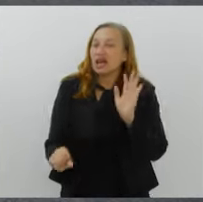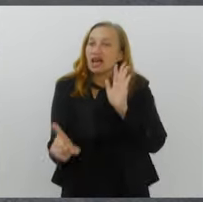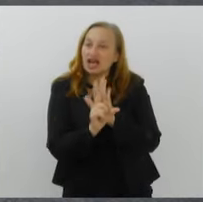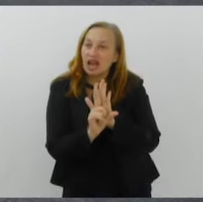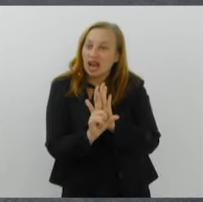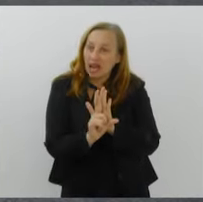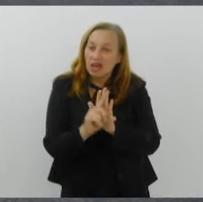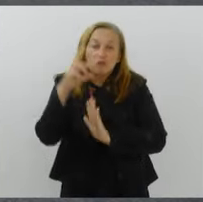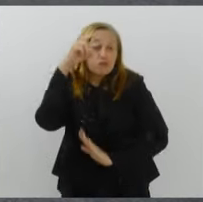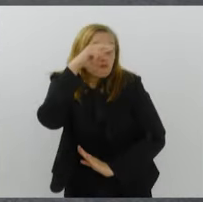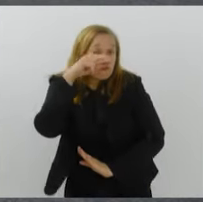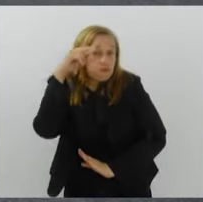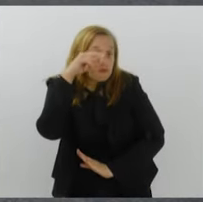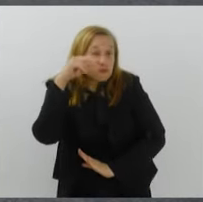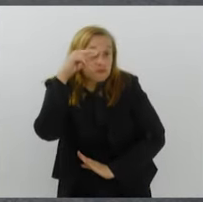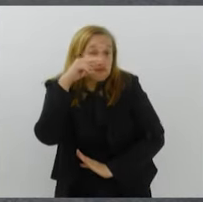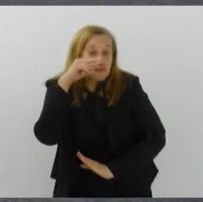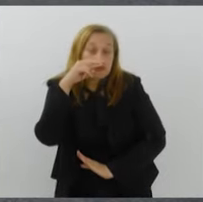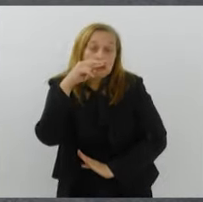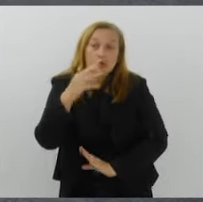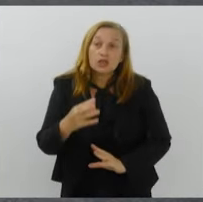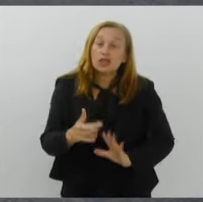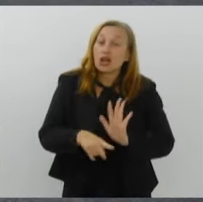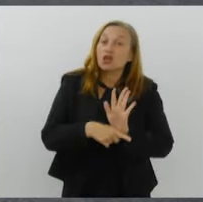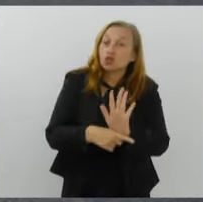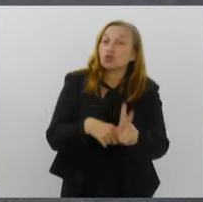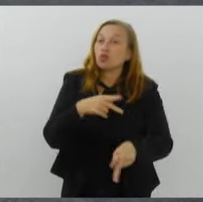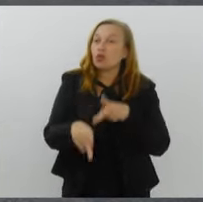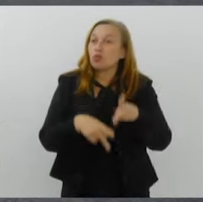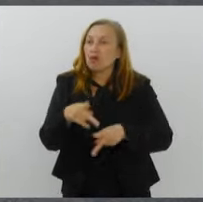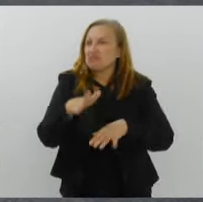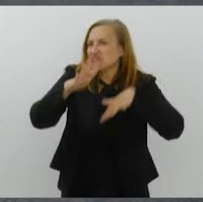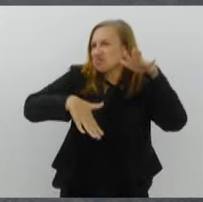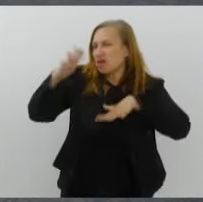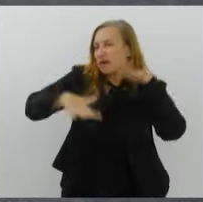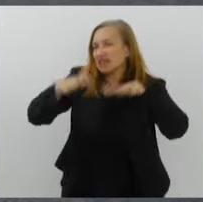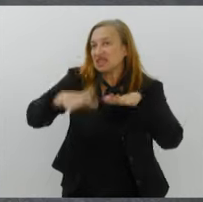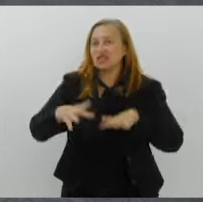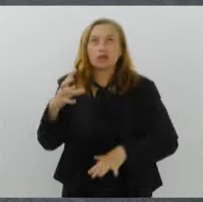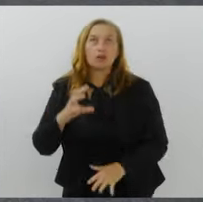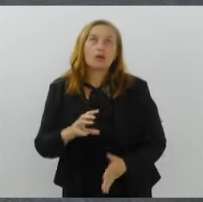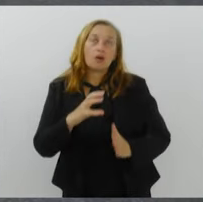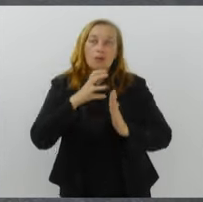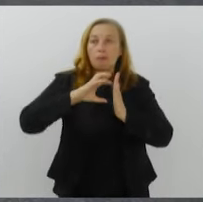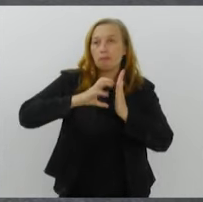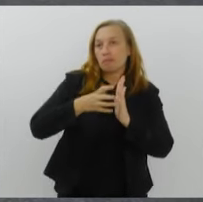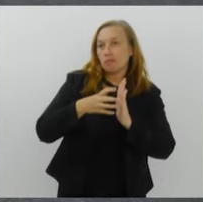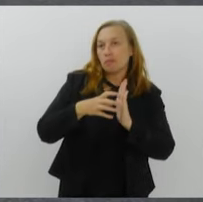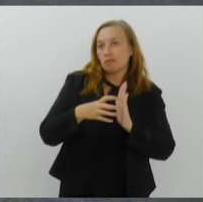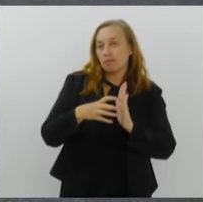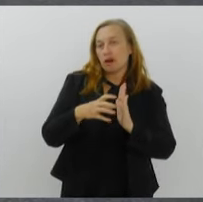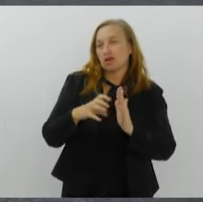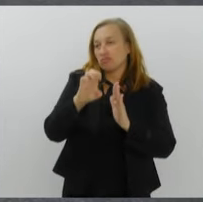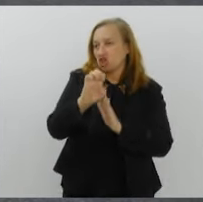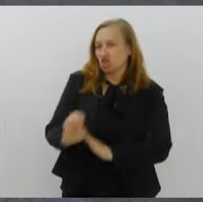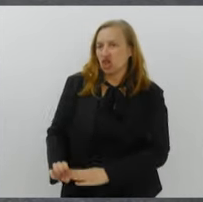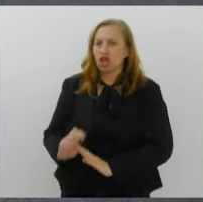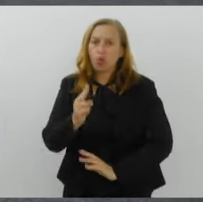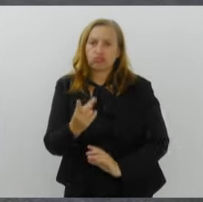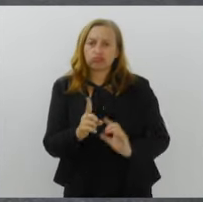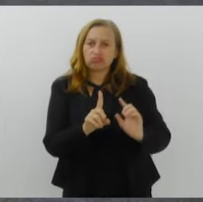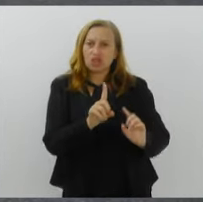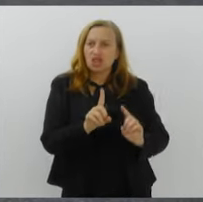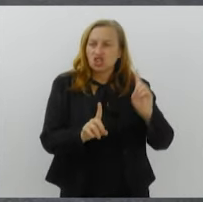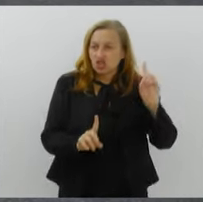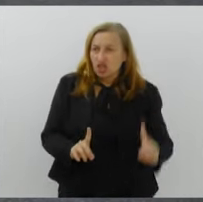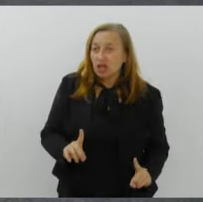atos fiscalizatórios que tragam benefício à população, independente se o parlamentar é de direita ou de esquerda. O parlamentar tem